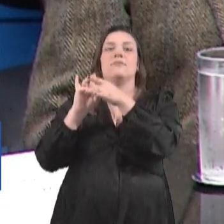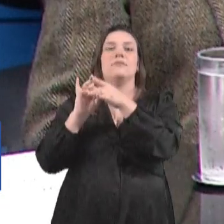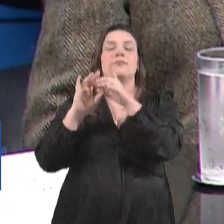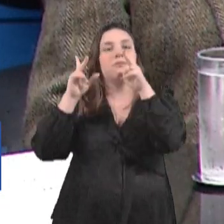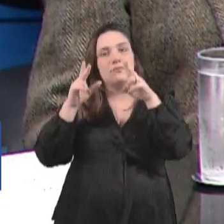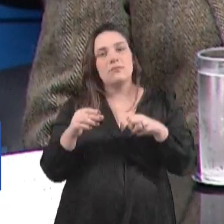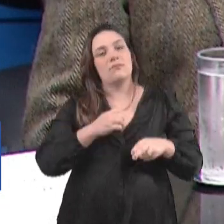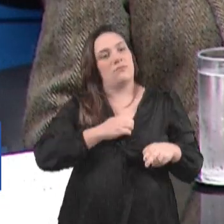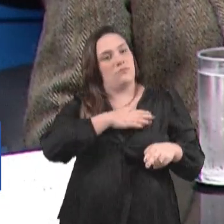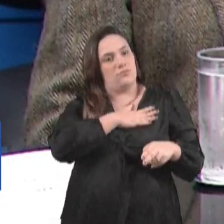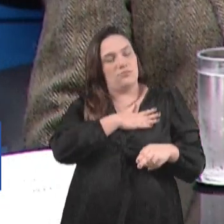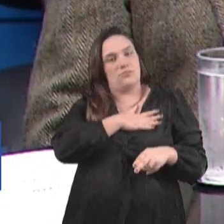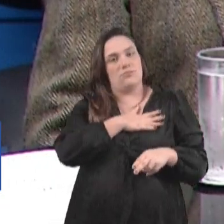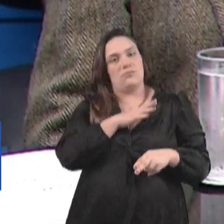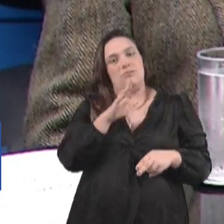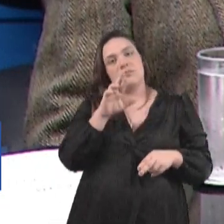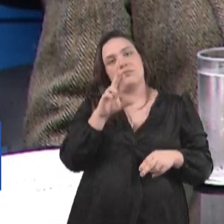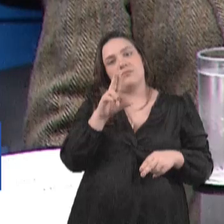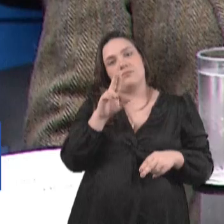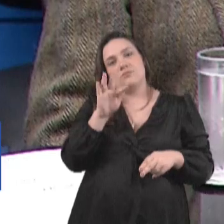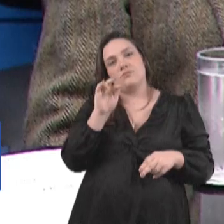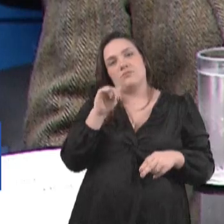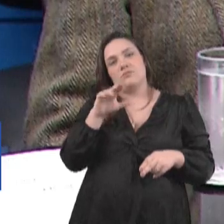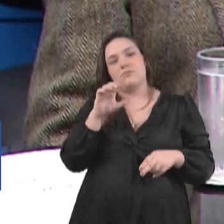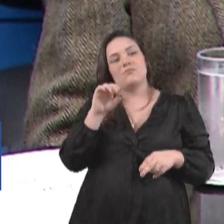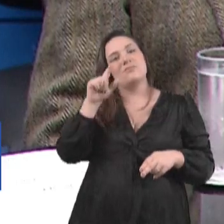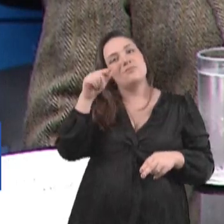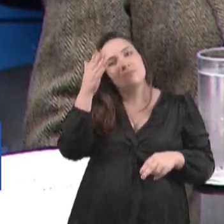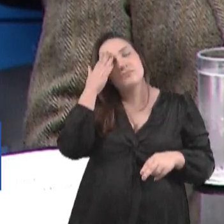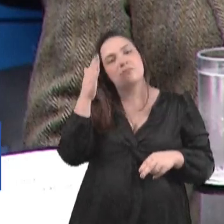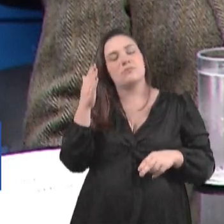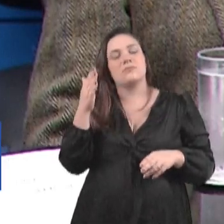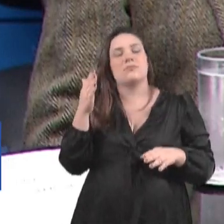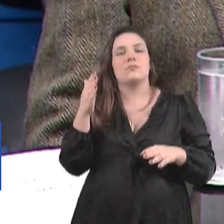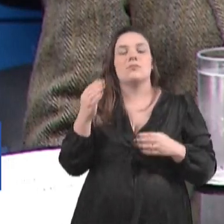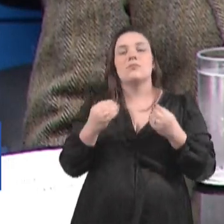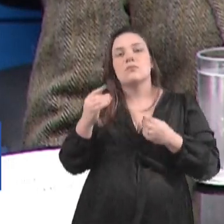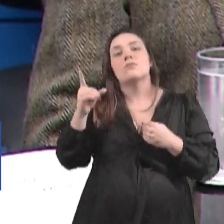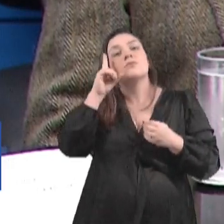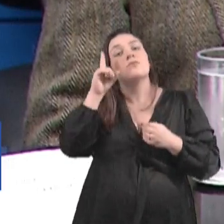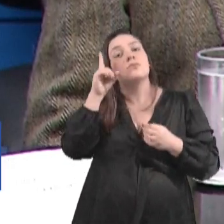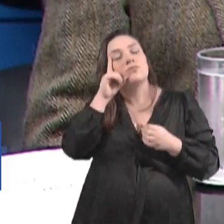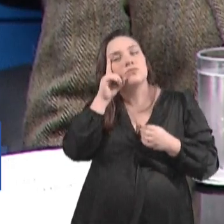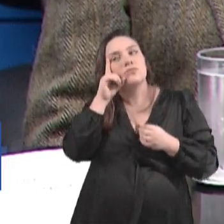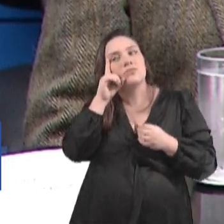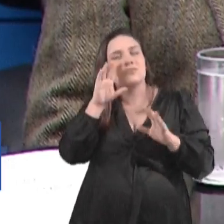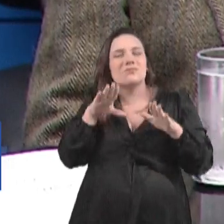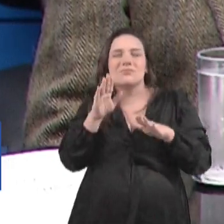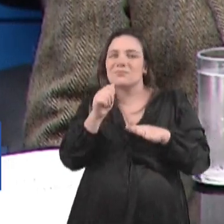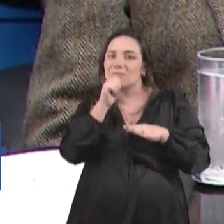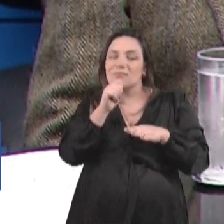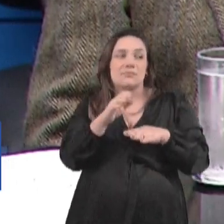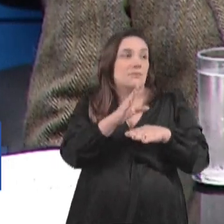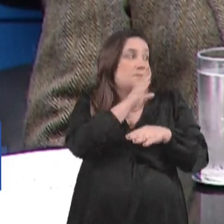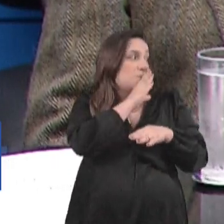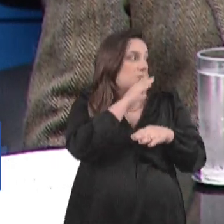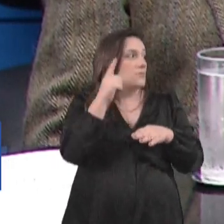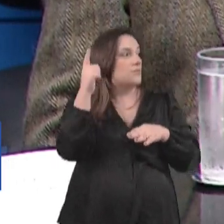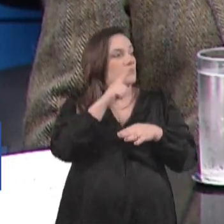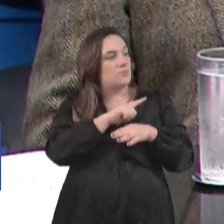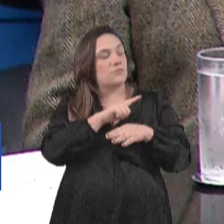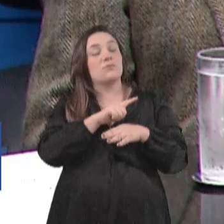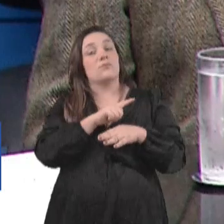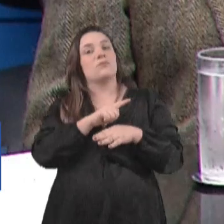coronel Pedro José Rufino, entenderam que é na ação cotidiana, muitas vezes silenciosa, que se constrói